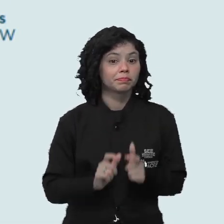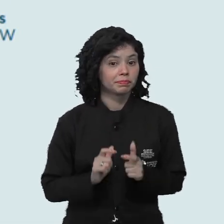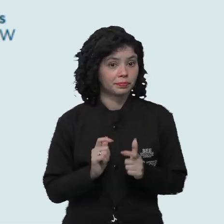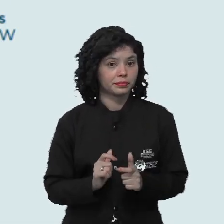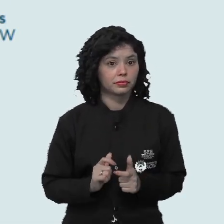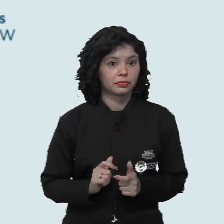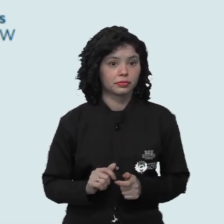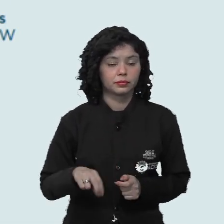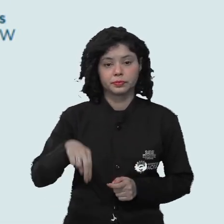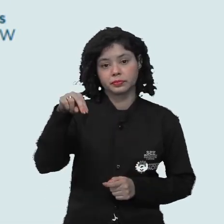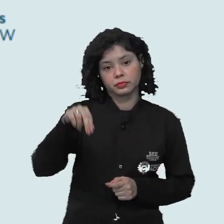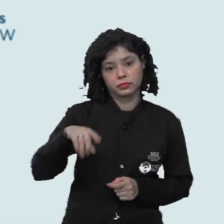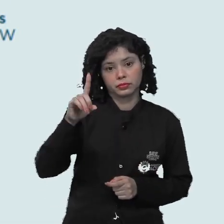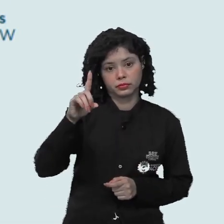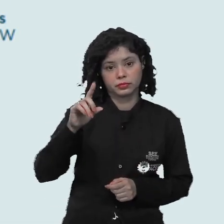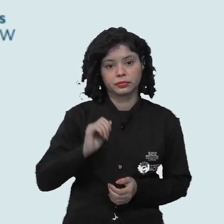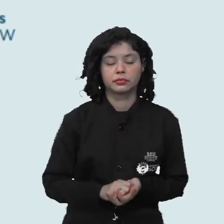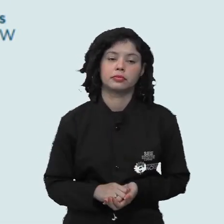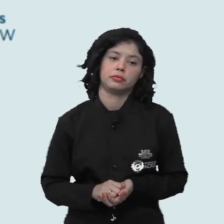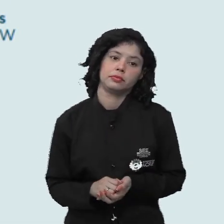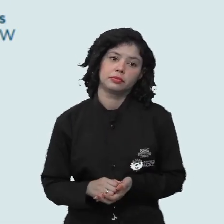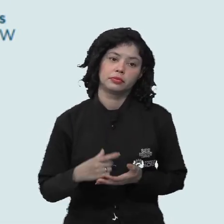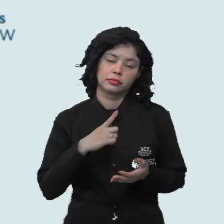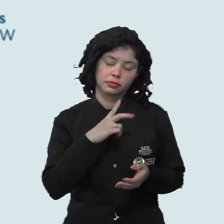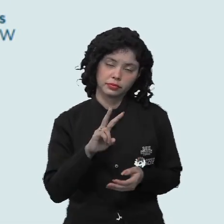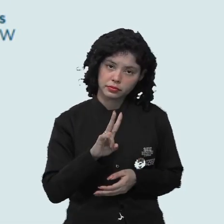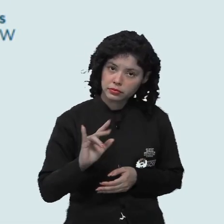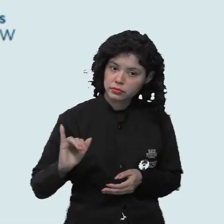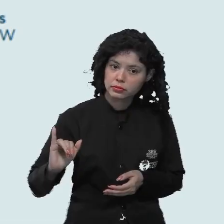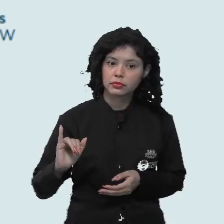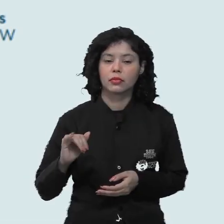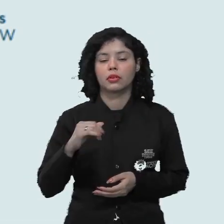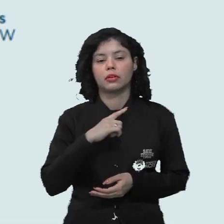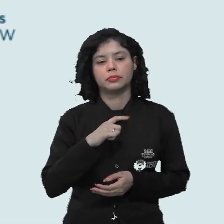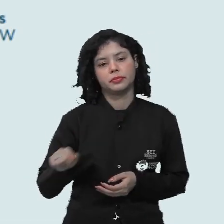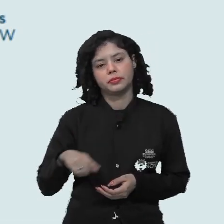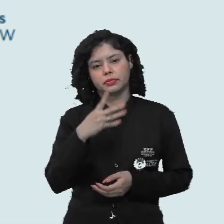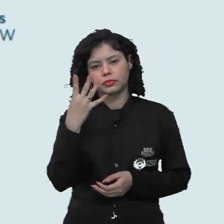Aqui no Nordeste. Então, o Nordeste, ele vai ter